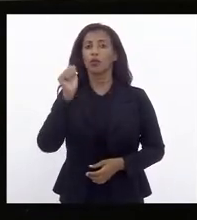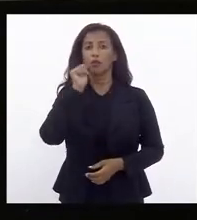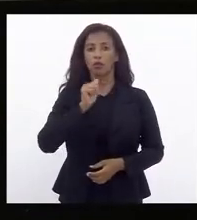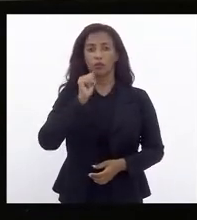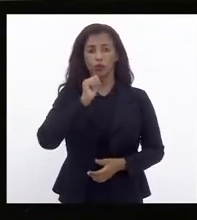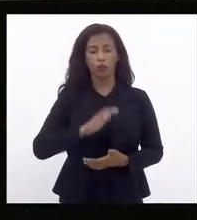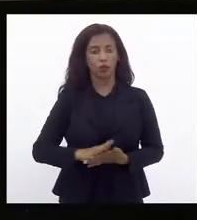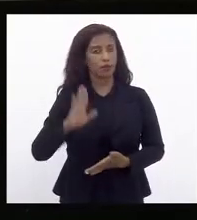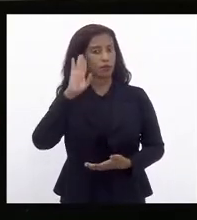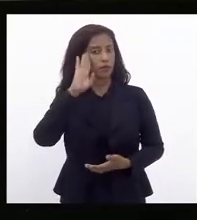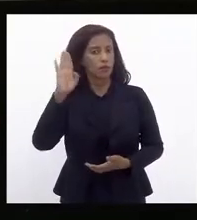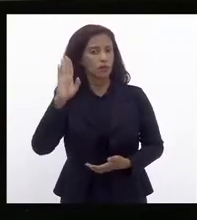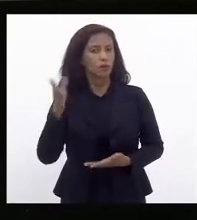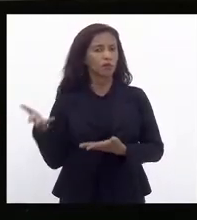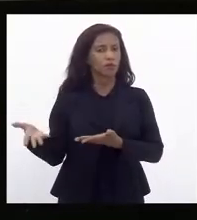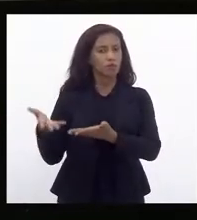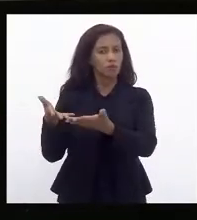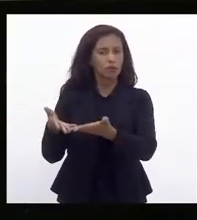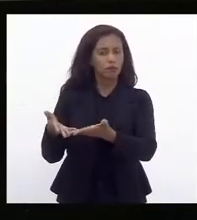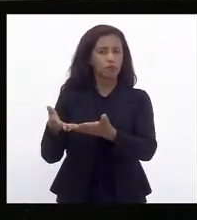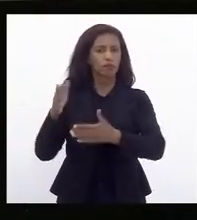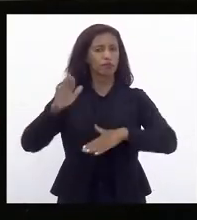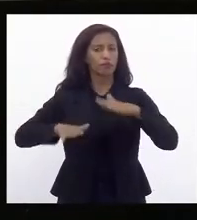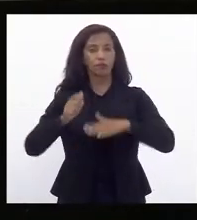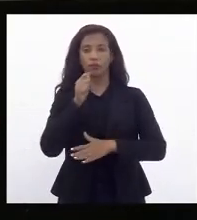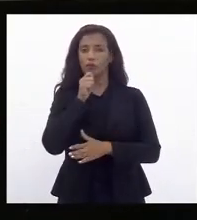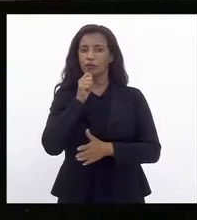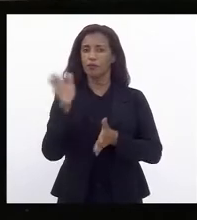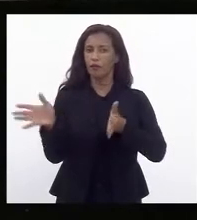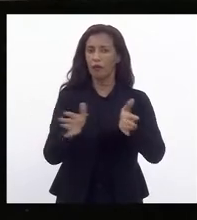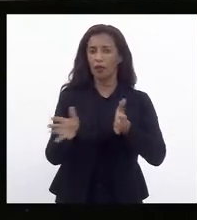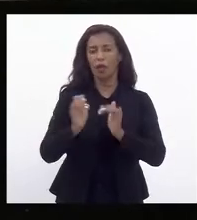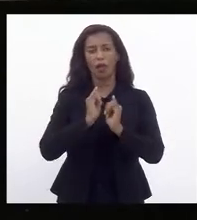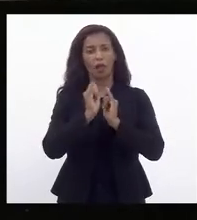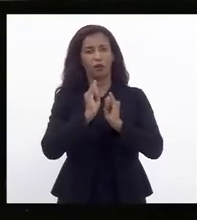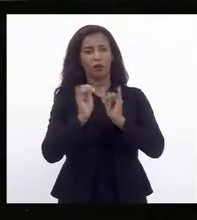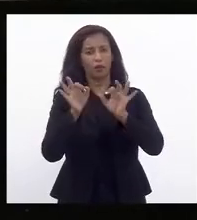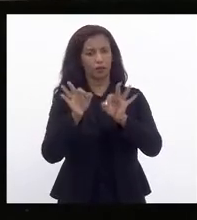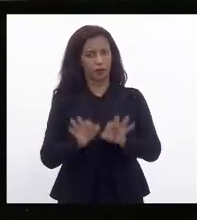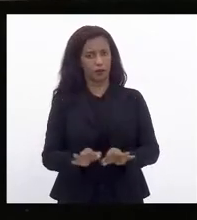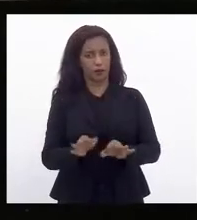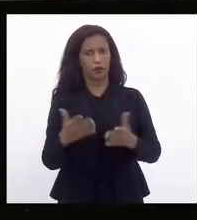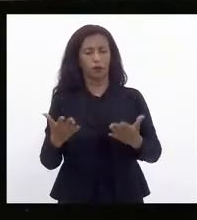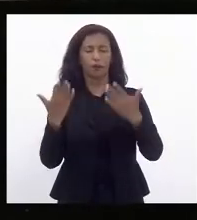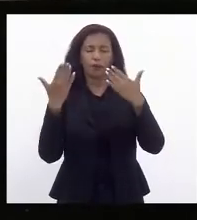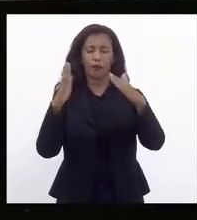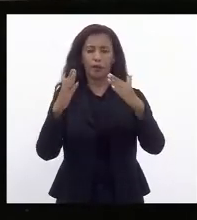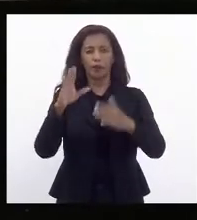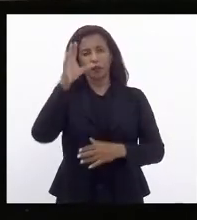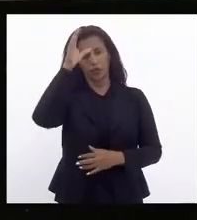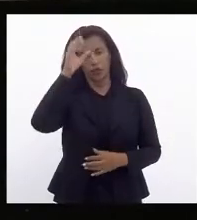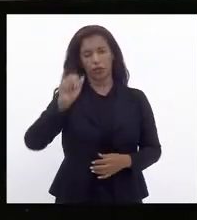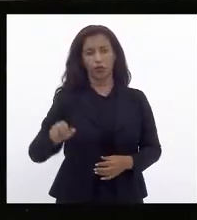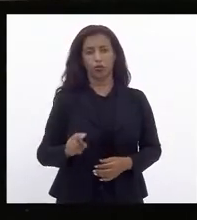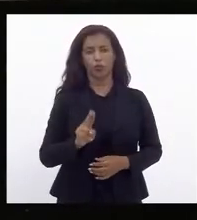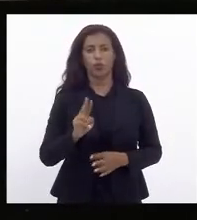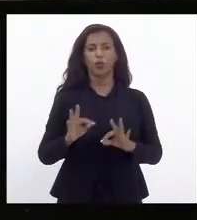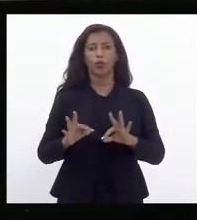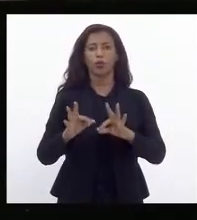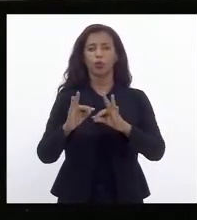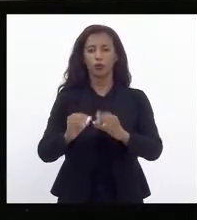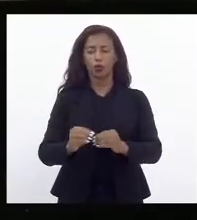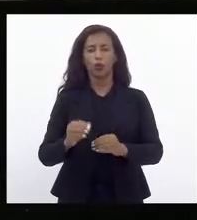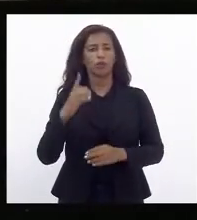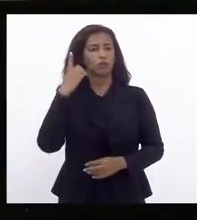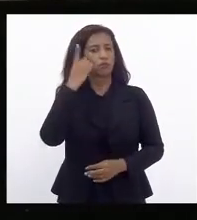mulheres, principalmente aquelas que às vezes não têm acesso à informação correta. Então, queria parabenizar a tia Jô e